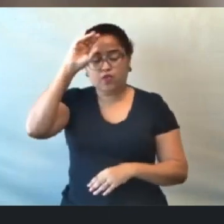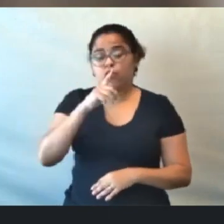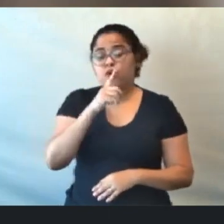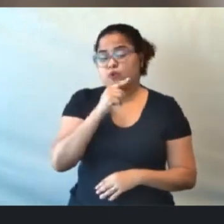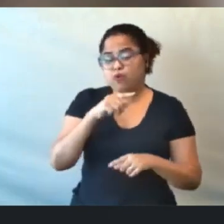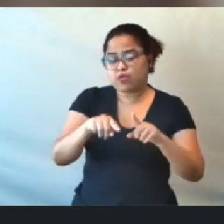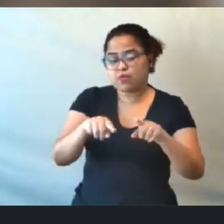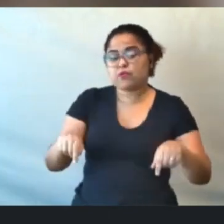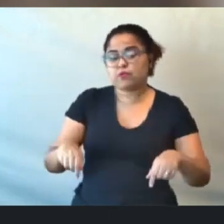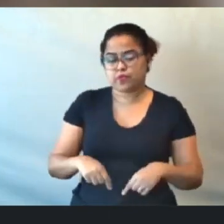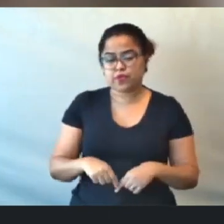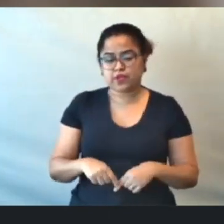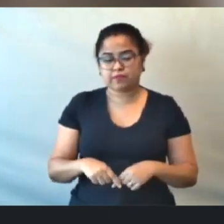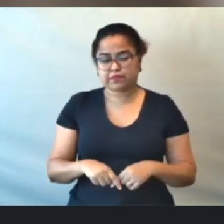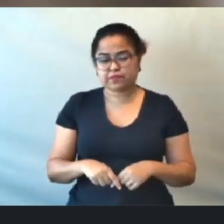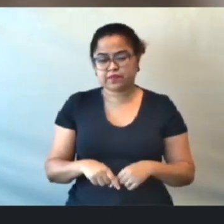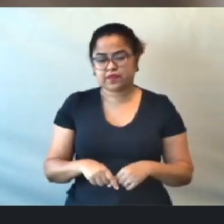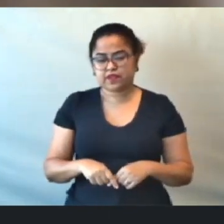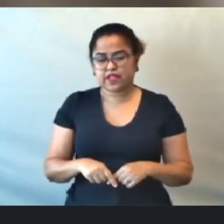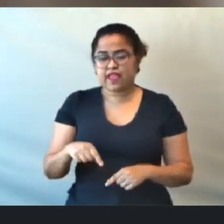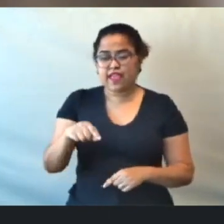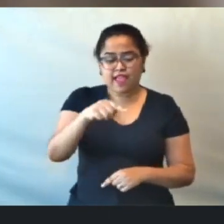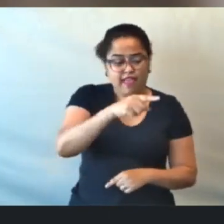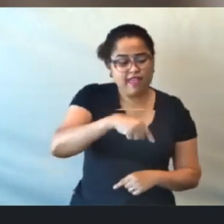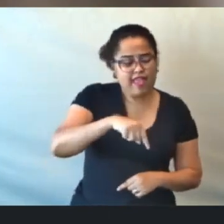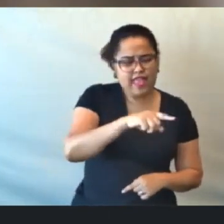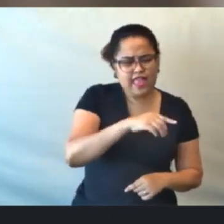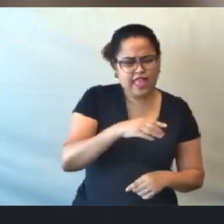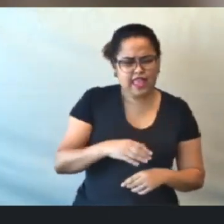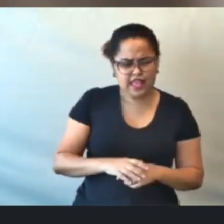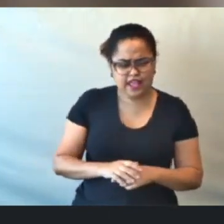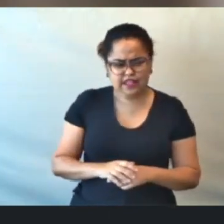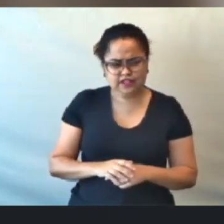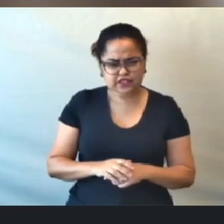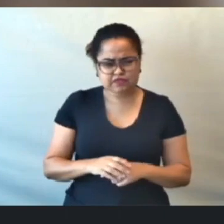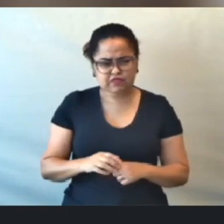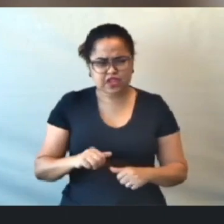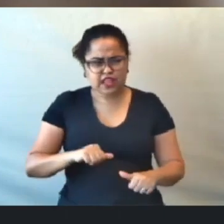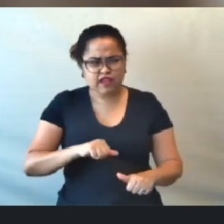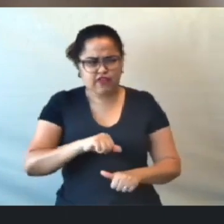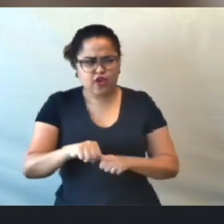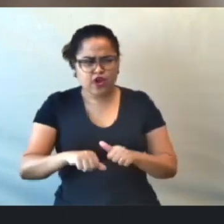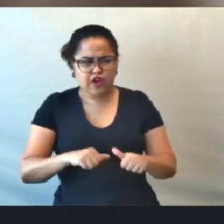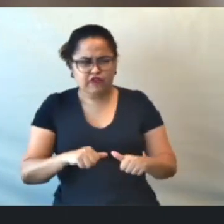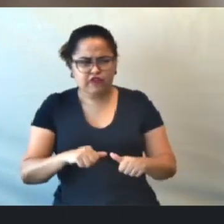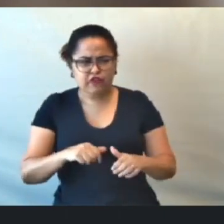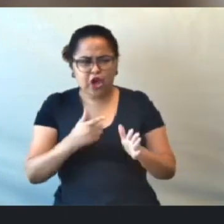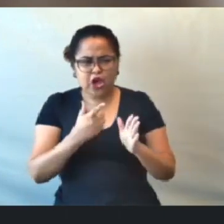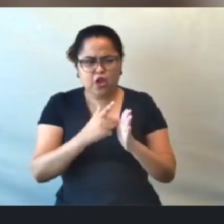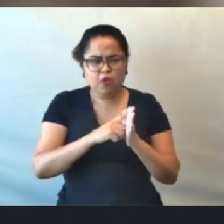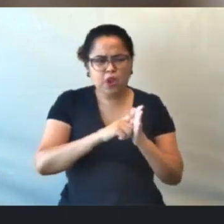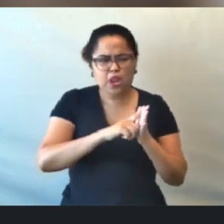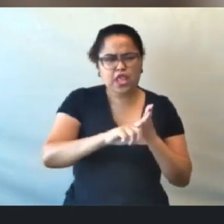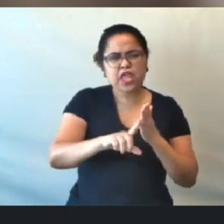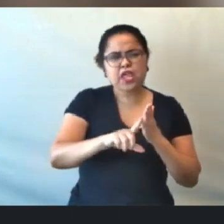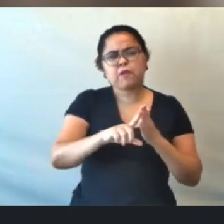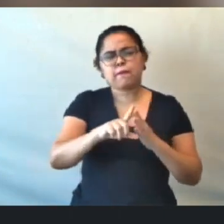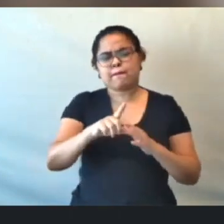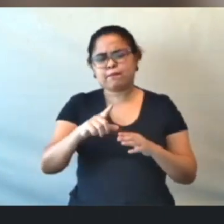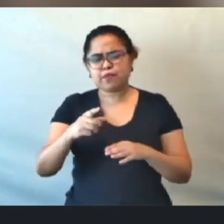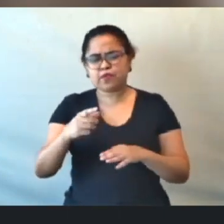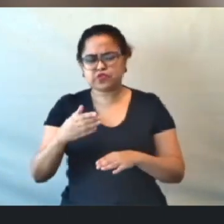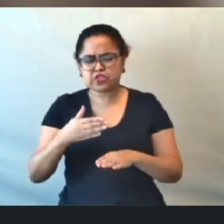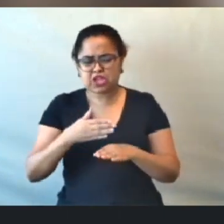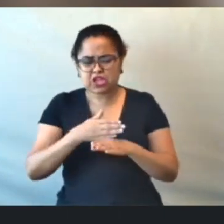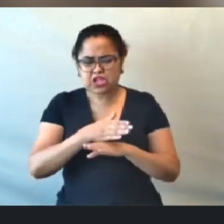sendo literalmente reformados, foram limpos, foram dragados. Então, houve uma entrada gigante, né,